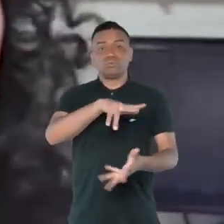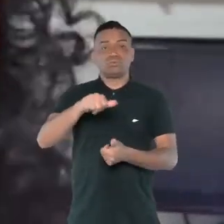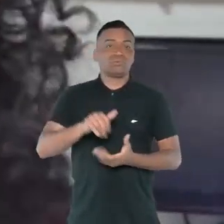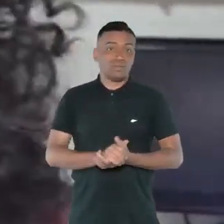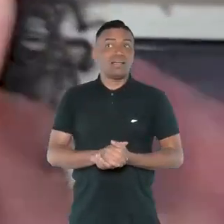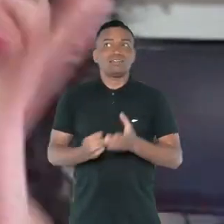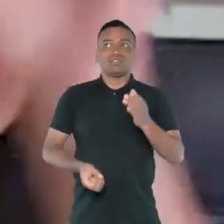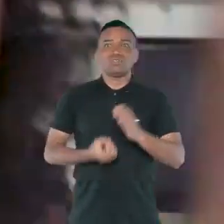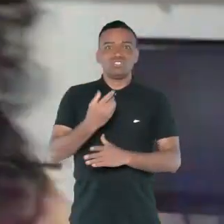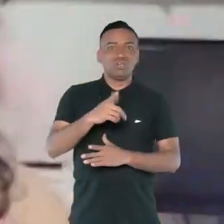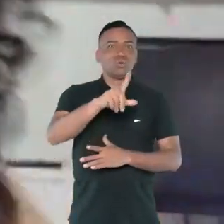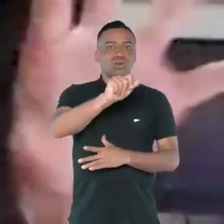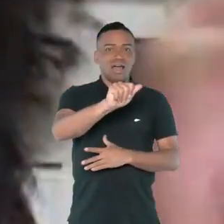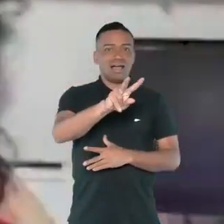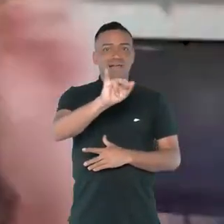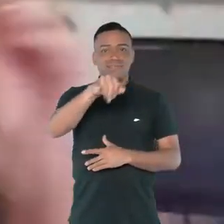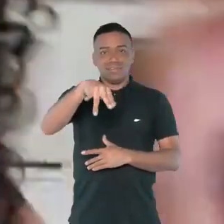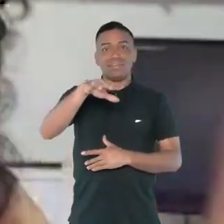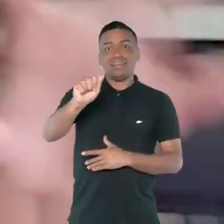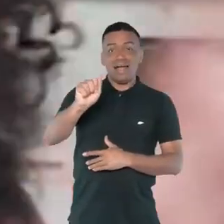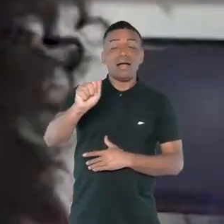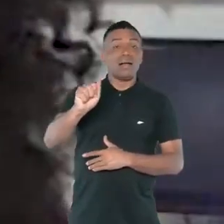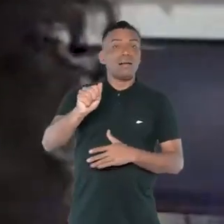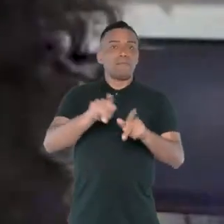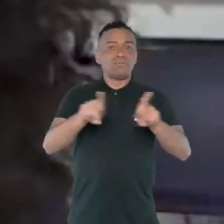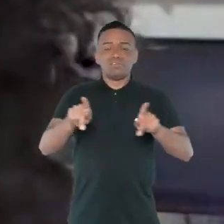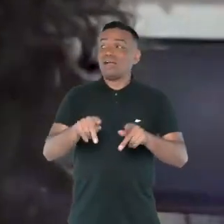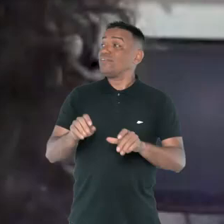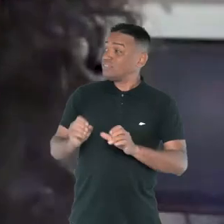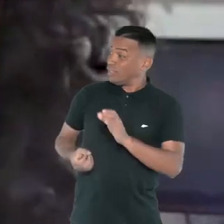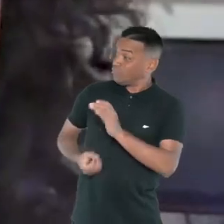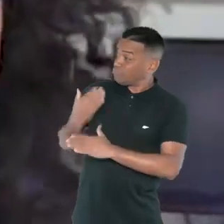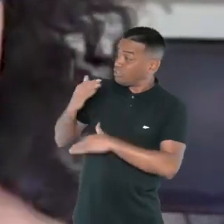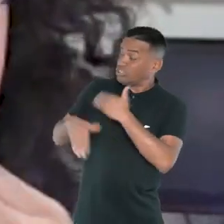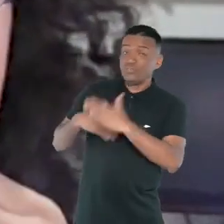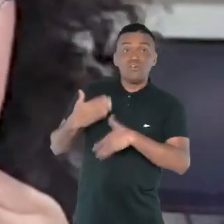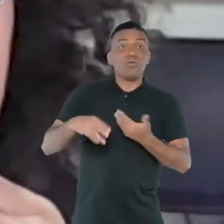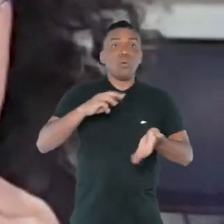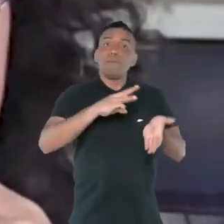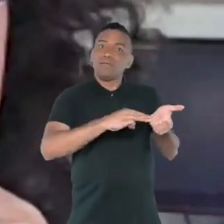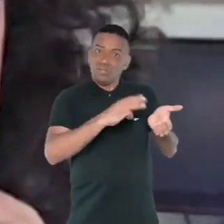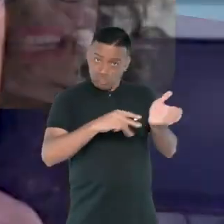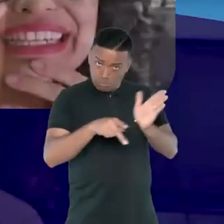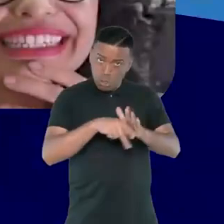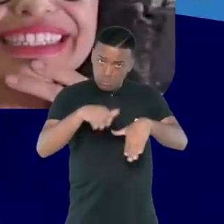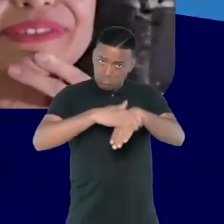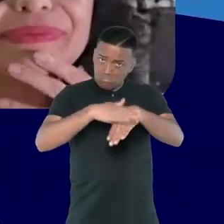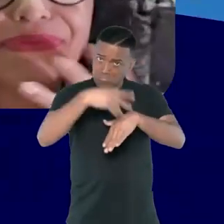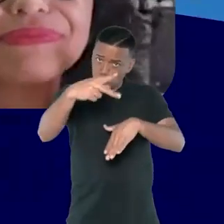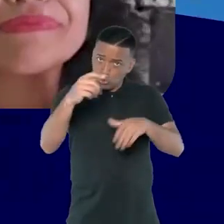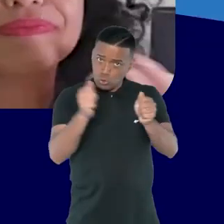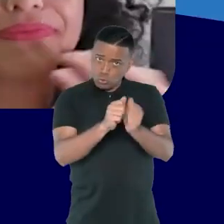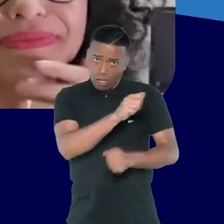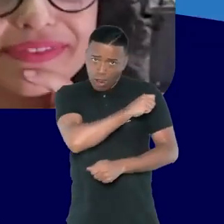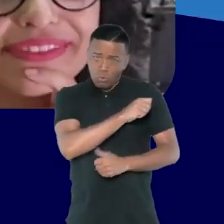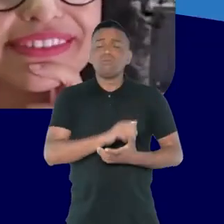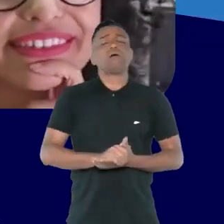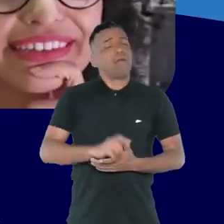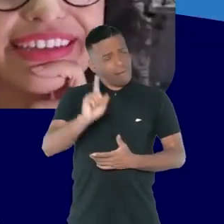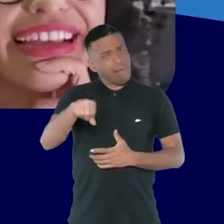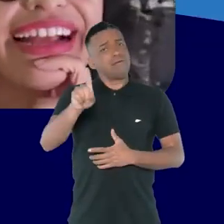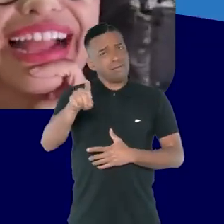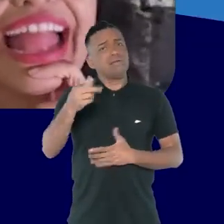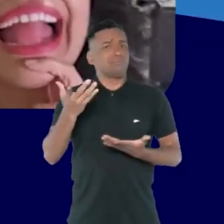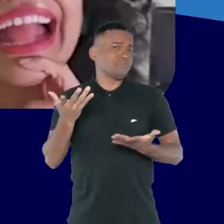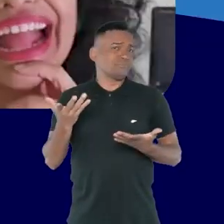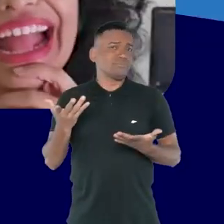mundo. Então, nesse cenário caótico foi que veio a Lavínia professora, sabe? E aí você desenvolveu uma metodologia própria